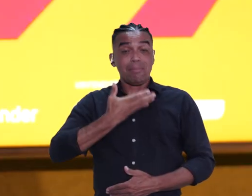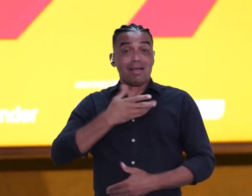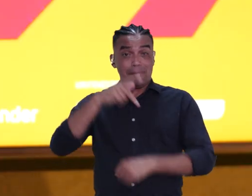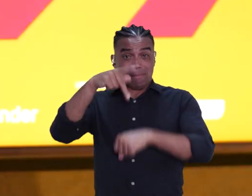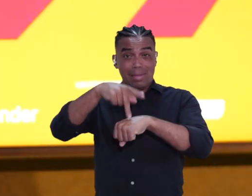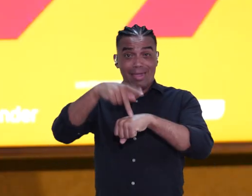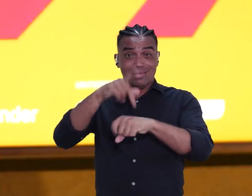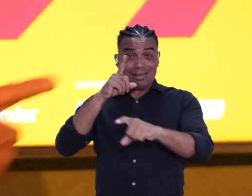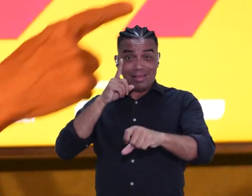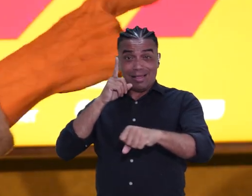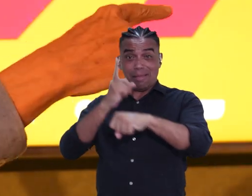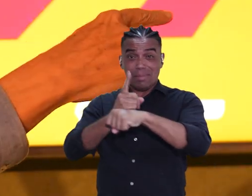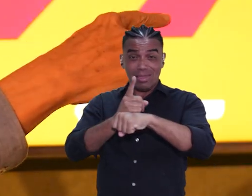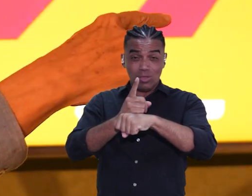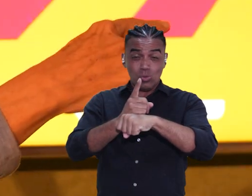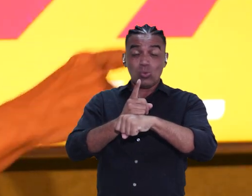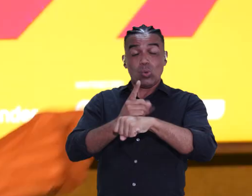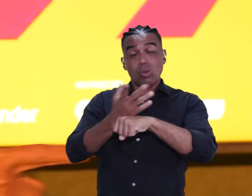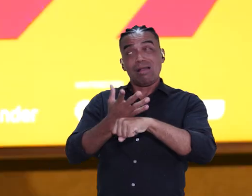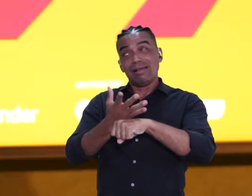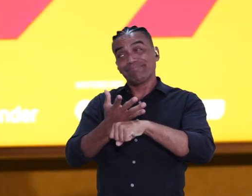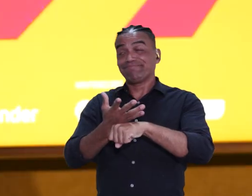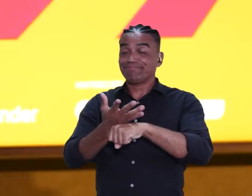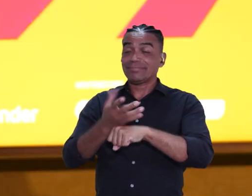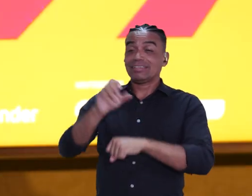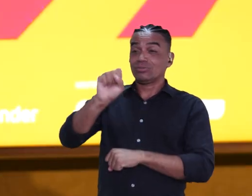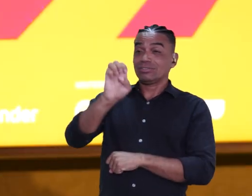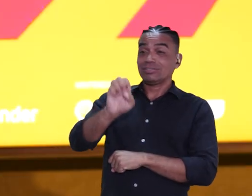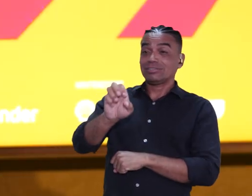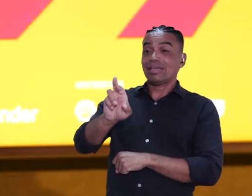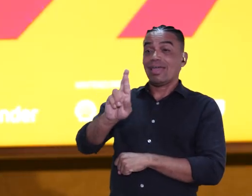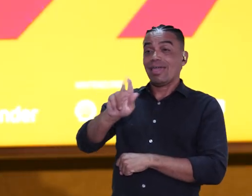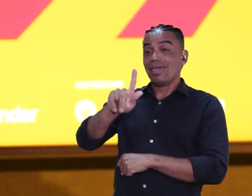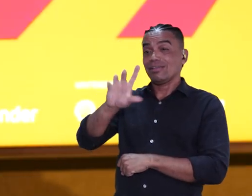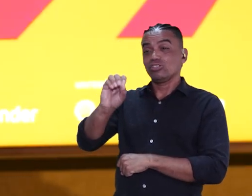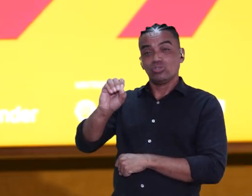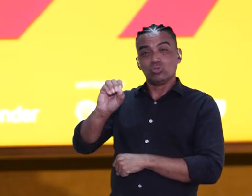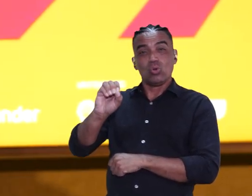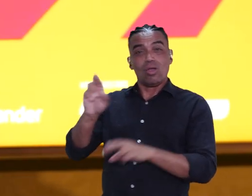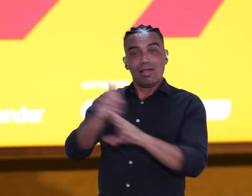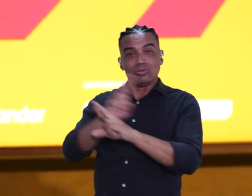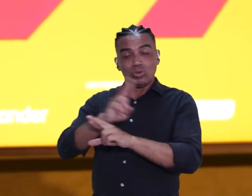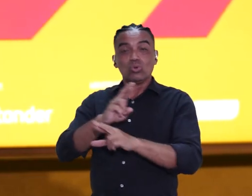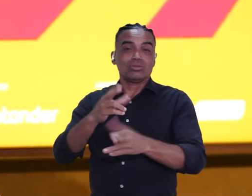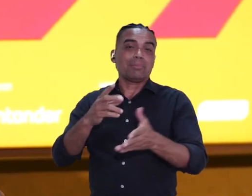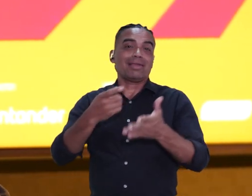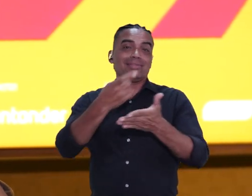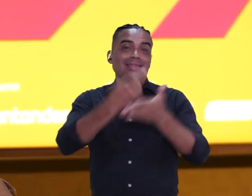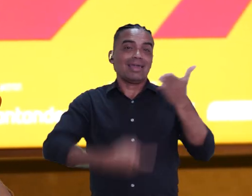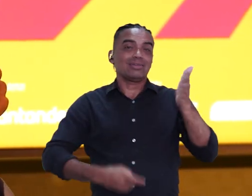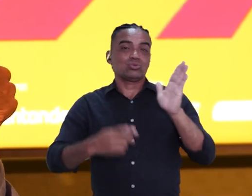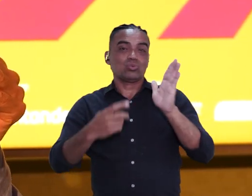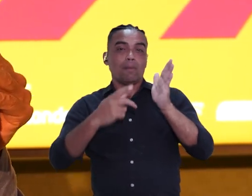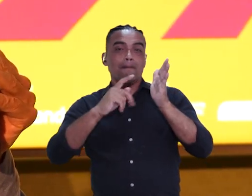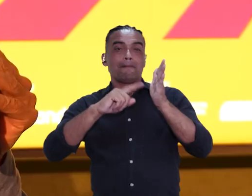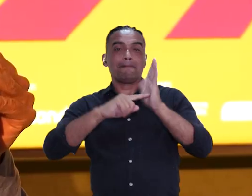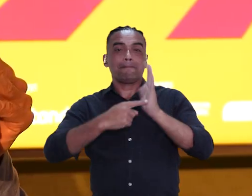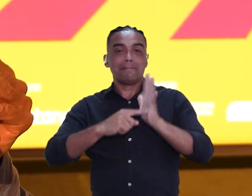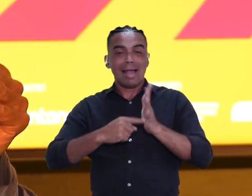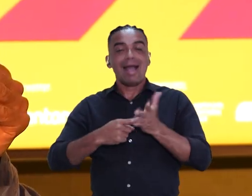quintessência disso, né? E o Sérgio relacionou muito bem com A Máquina do Mundo, que é um grande poema, vamos